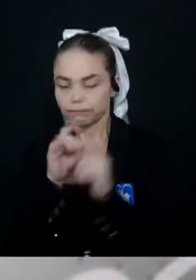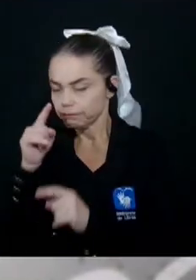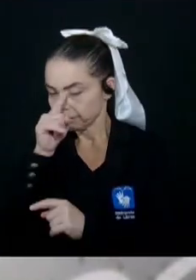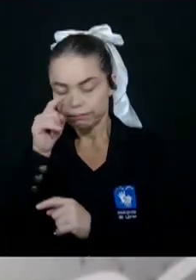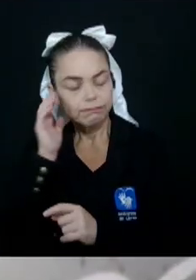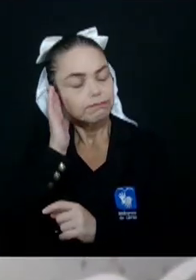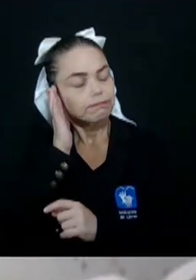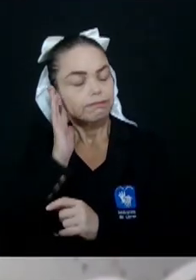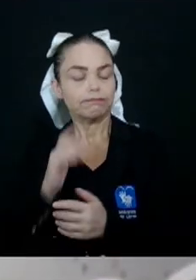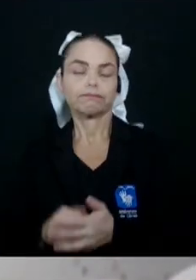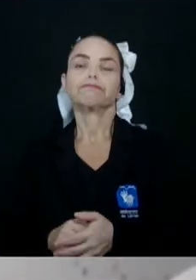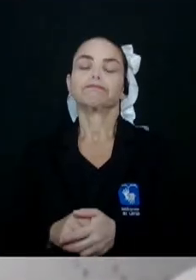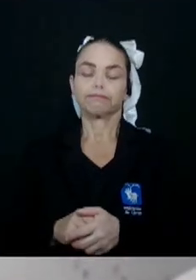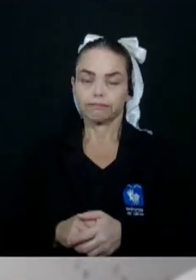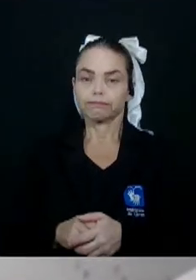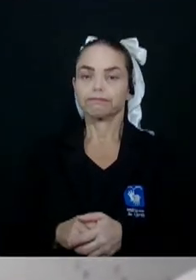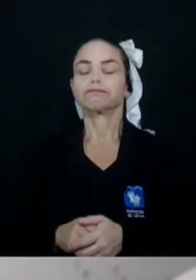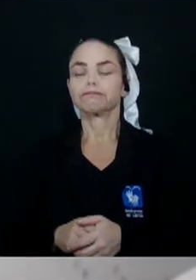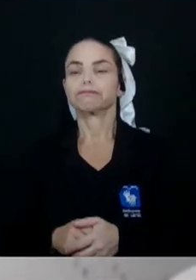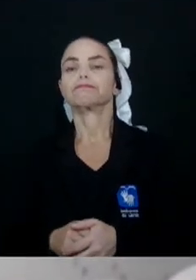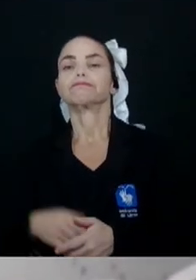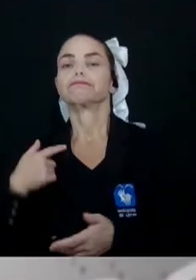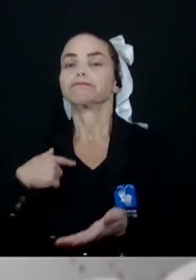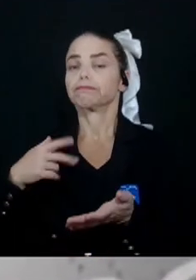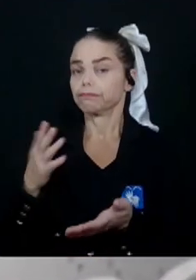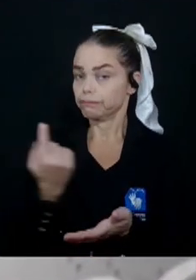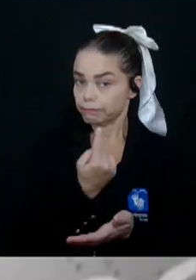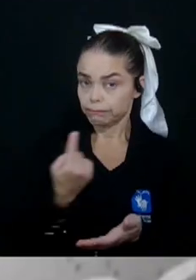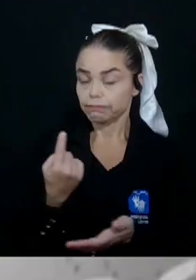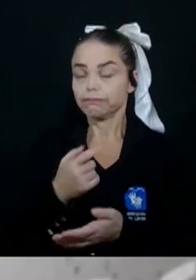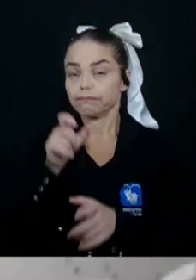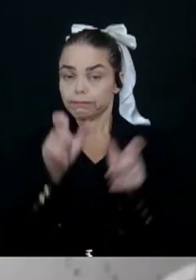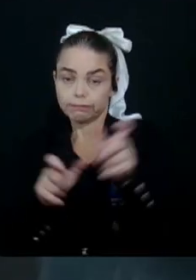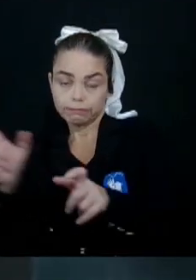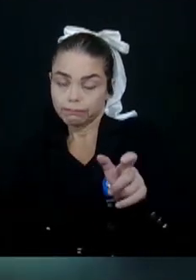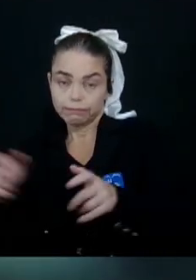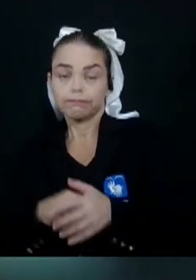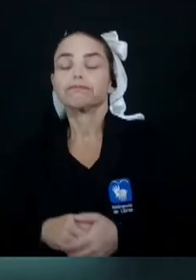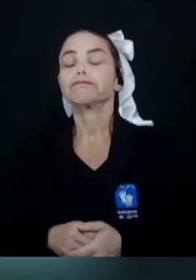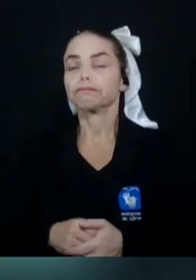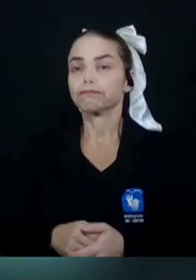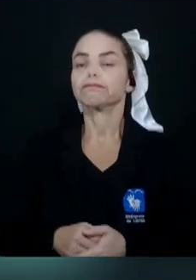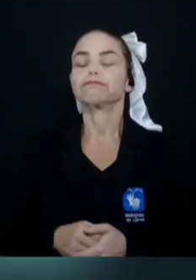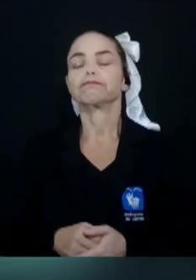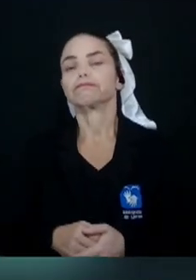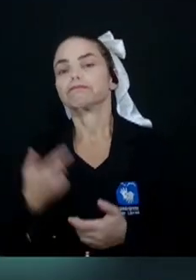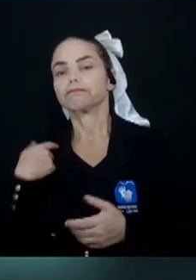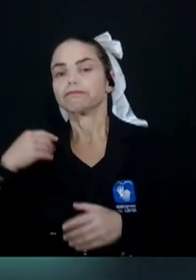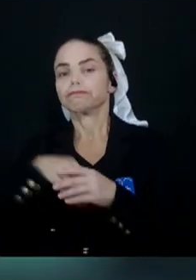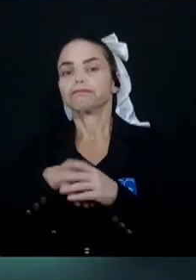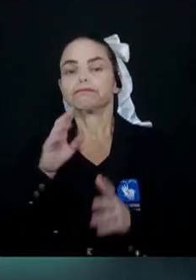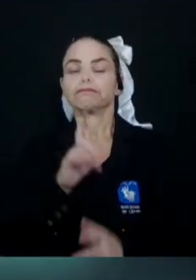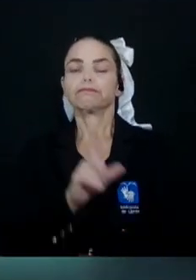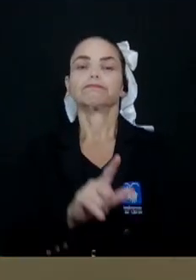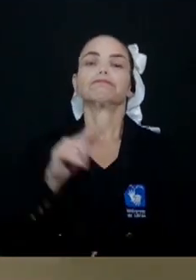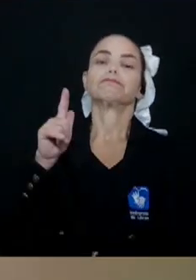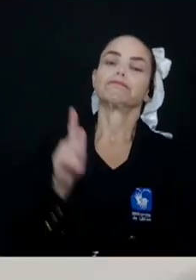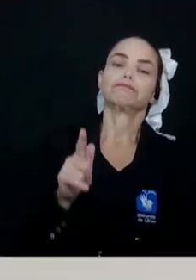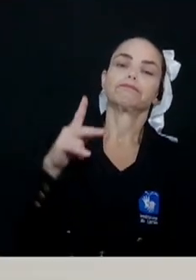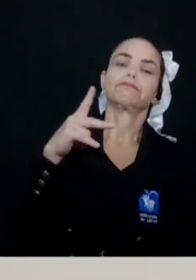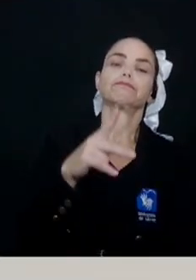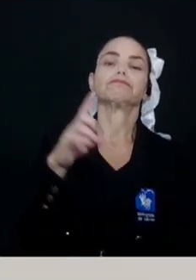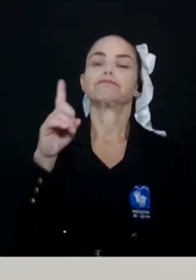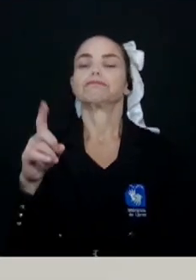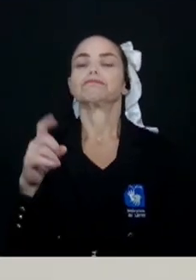risco que as pessoas falam, está tudo aí dentro da LGPD, Lei Geral de Proteção de Dados. A gente tem os